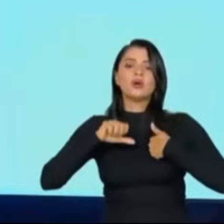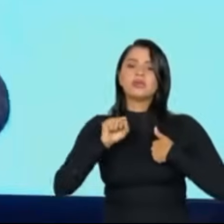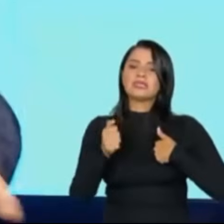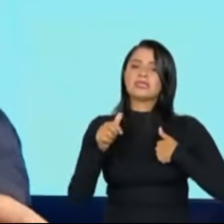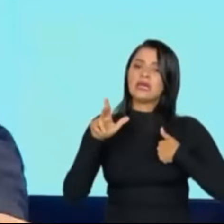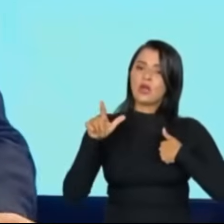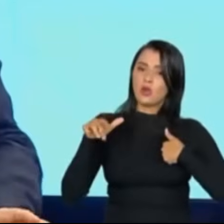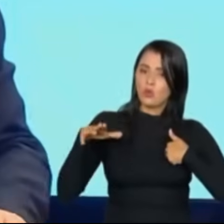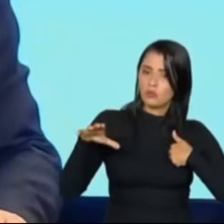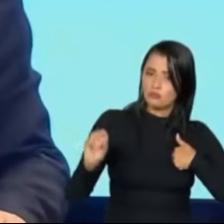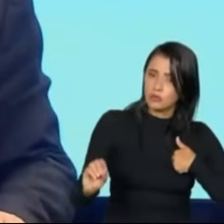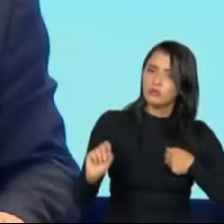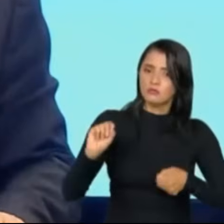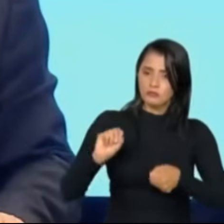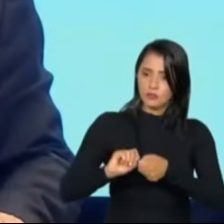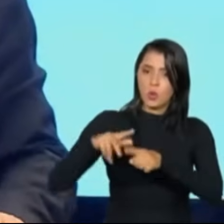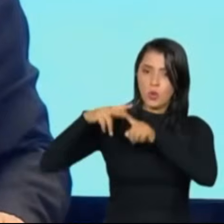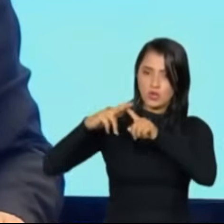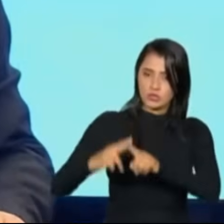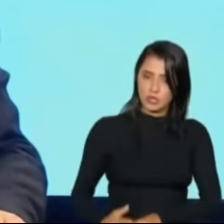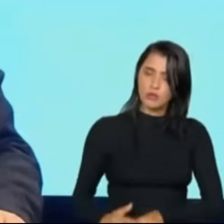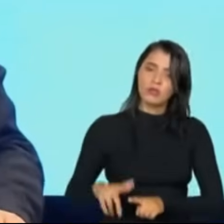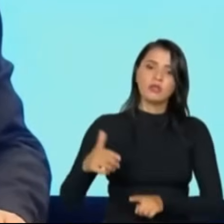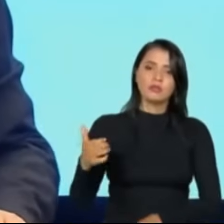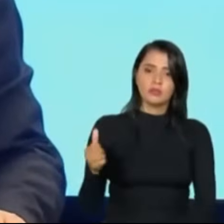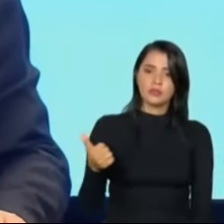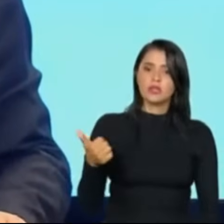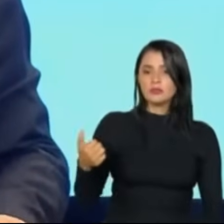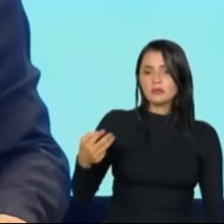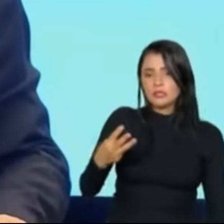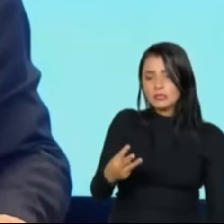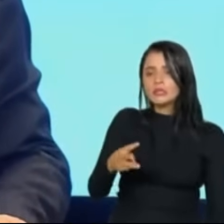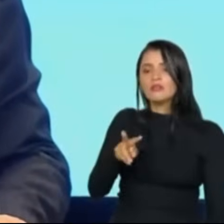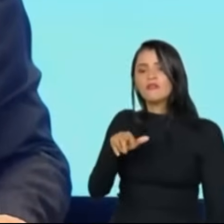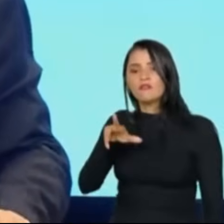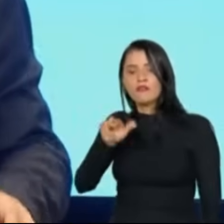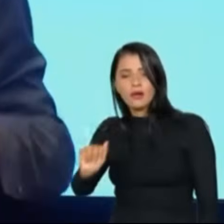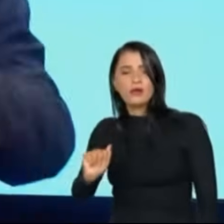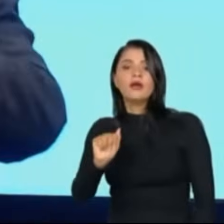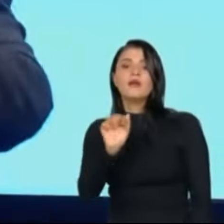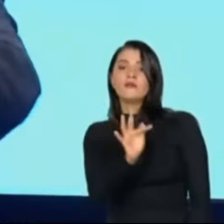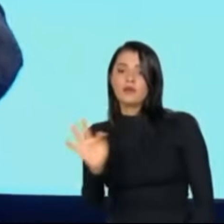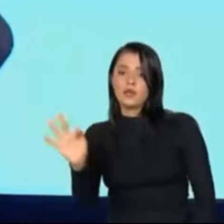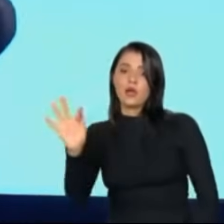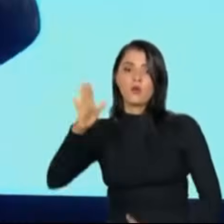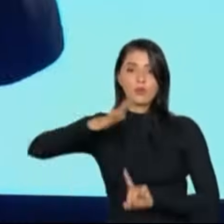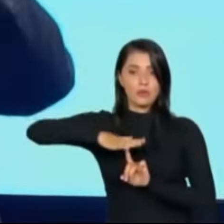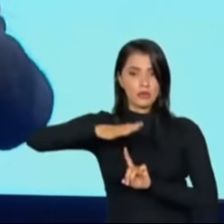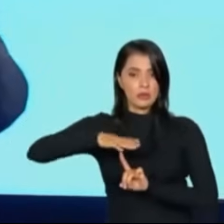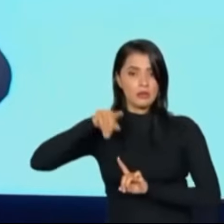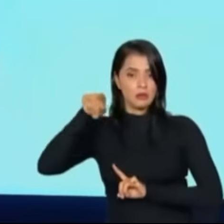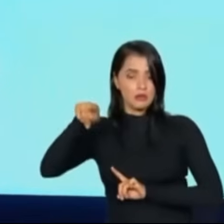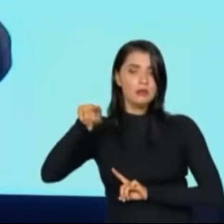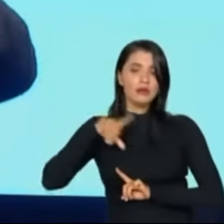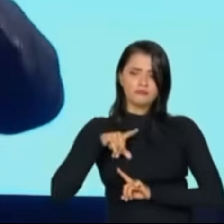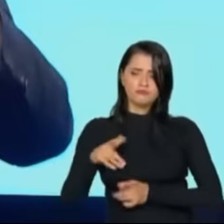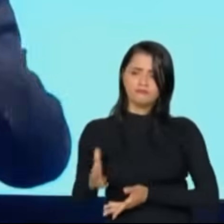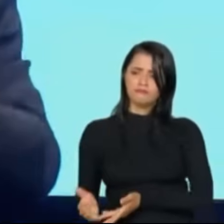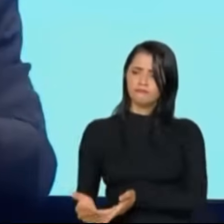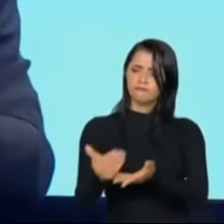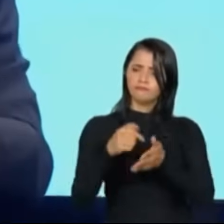essa correição extraordinária da 13ª Vara Federal do Paraná. E apuradas